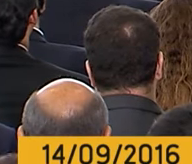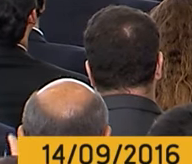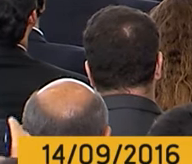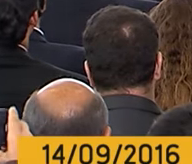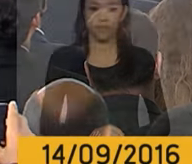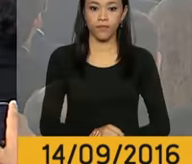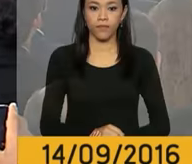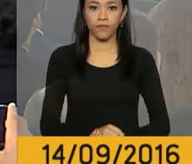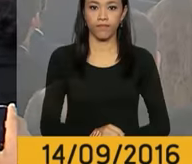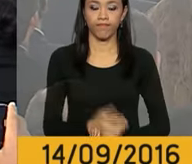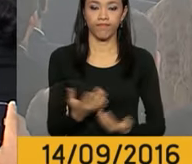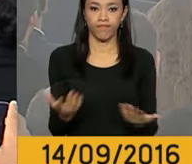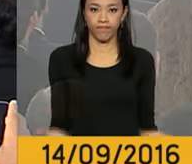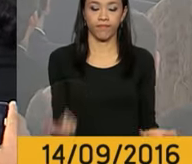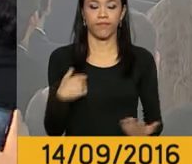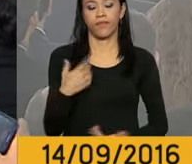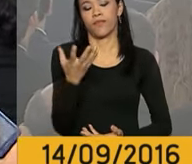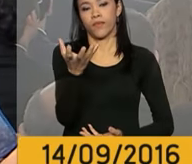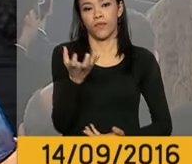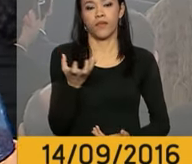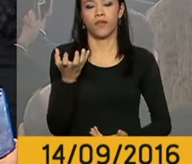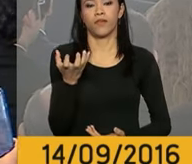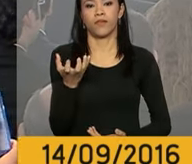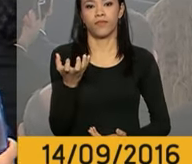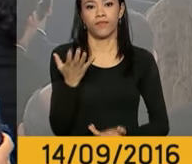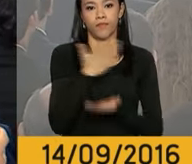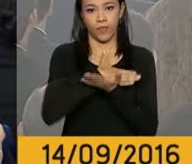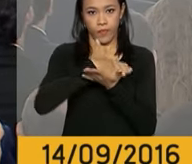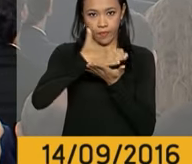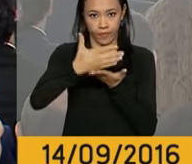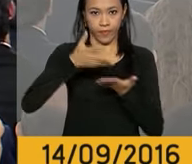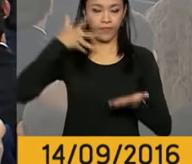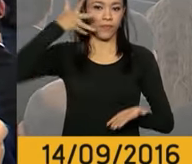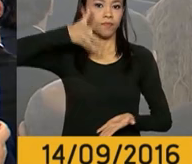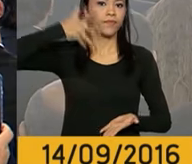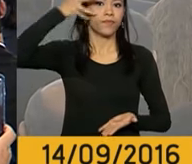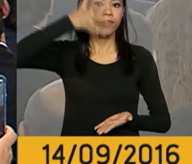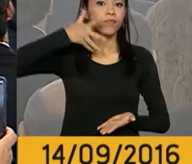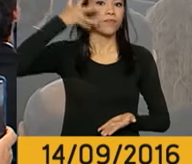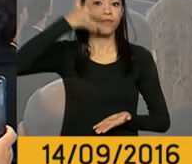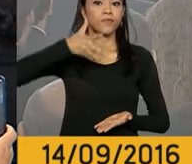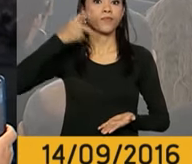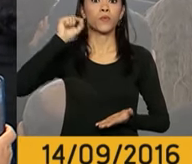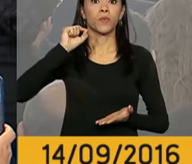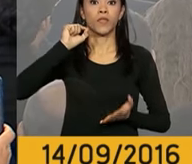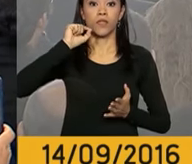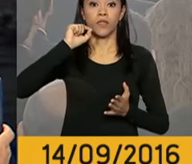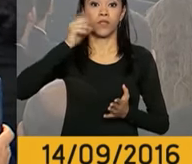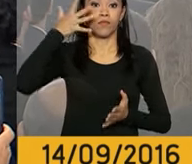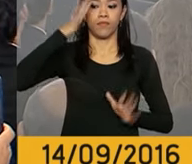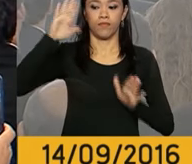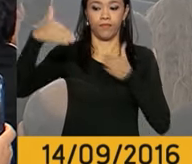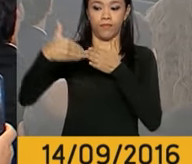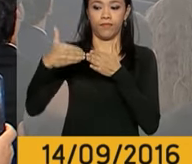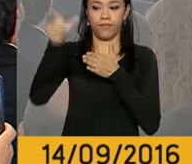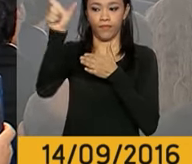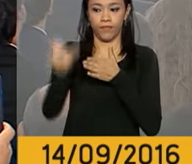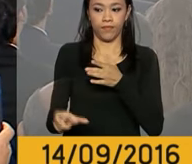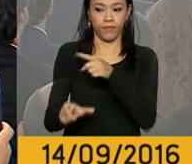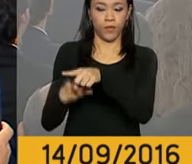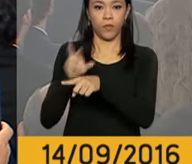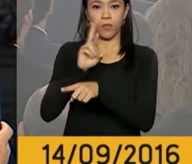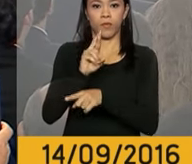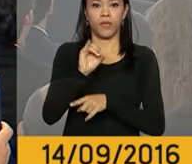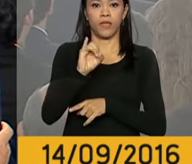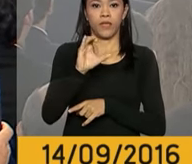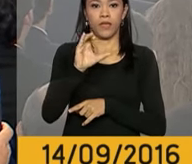Olha, meus senhores, eu quero começar dirigindo uma palavra ao Ricardo Barros.